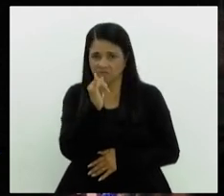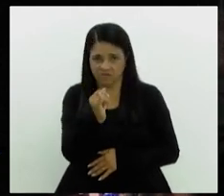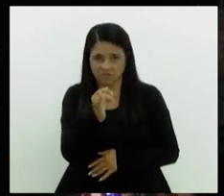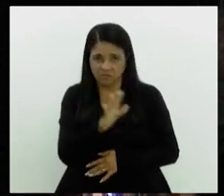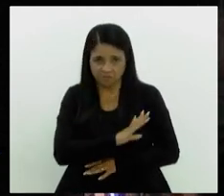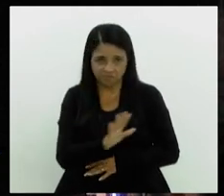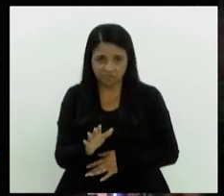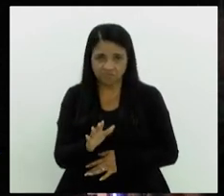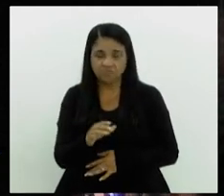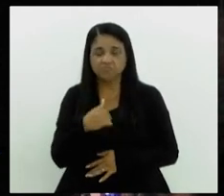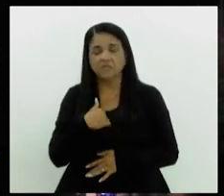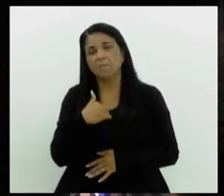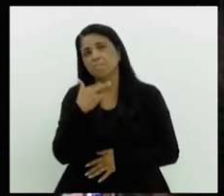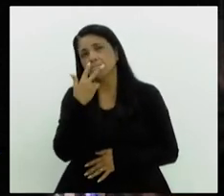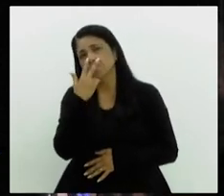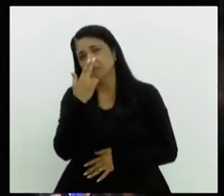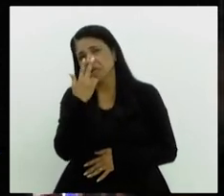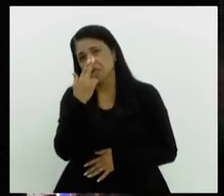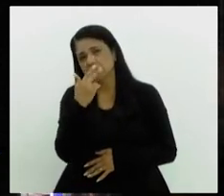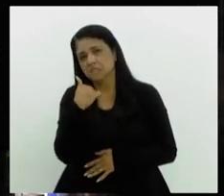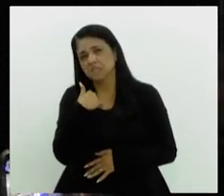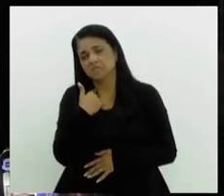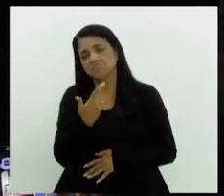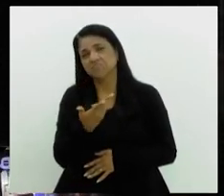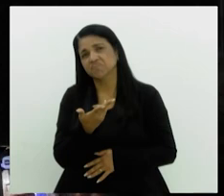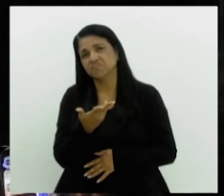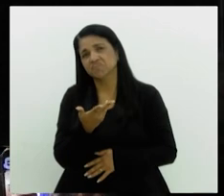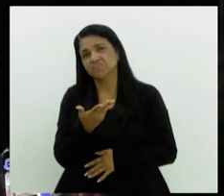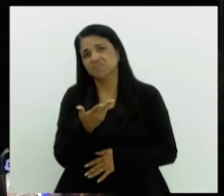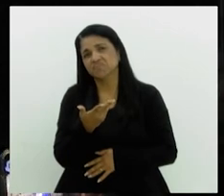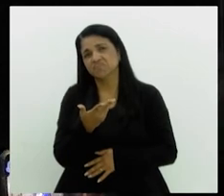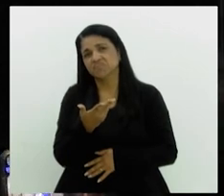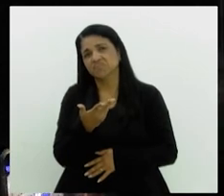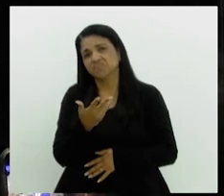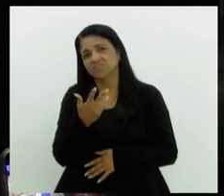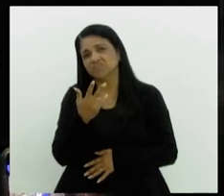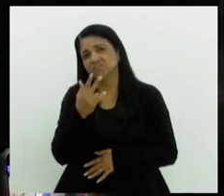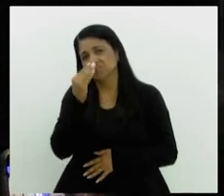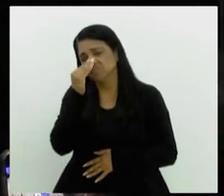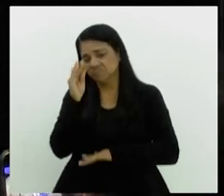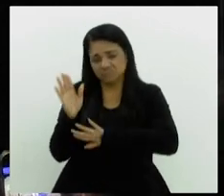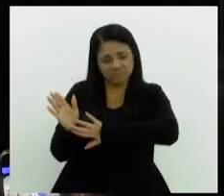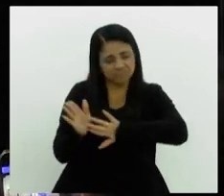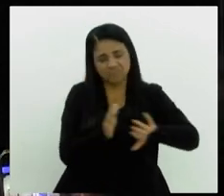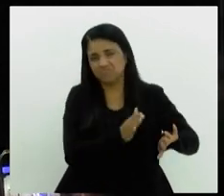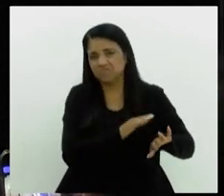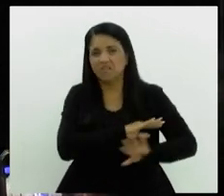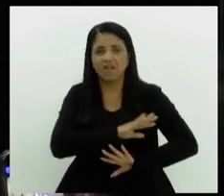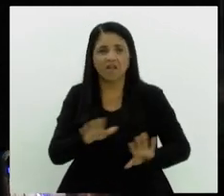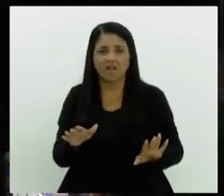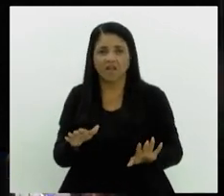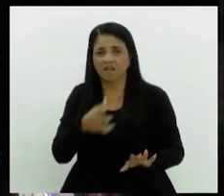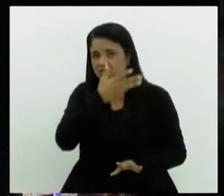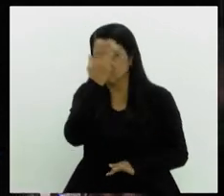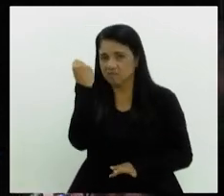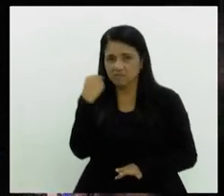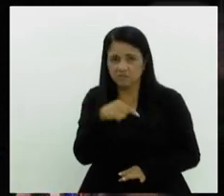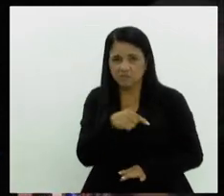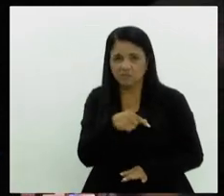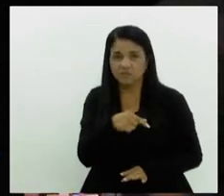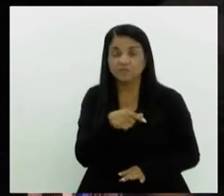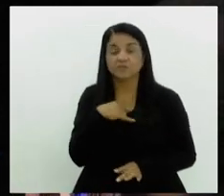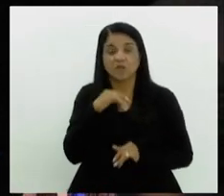Parece que eles foram solenemente deixados de lado. E vejam,